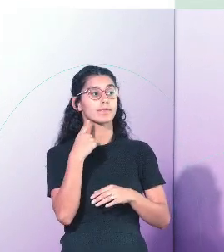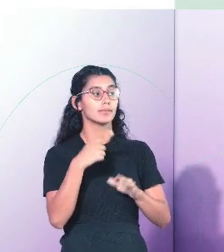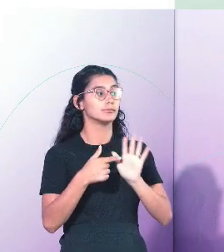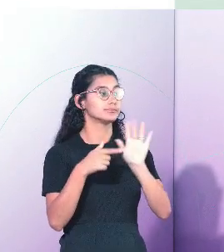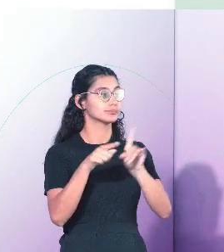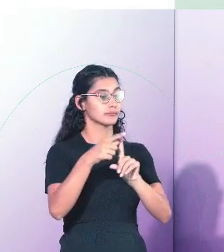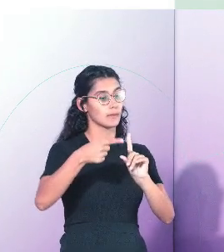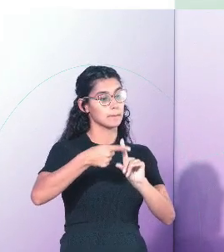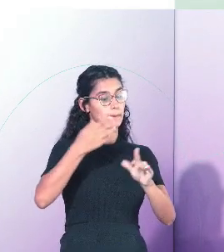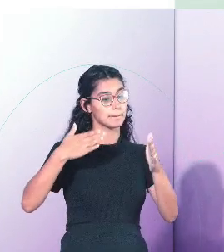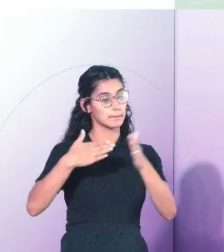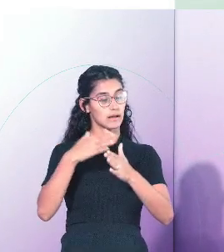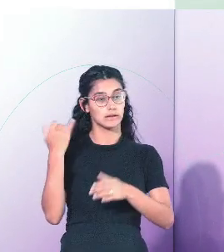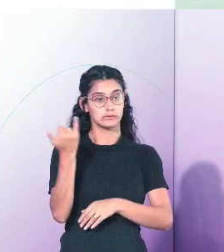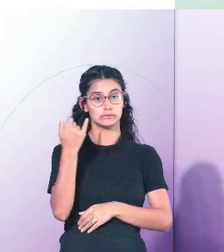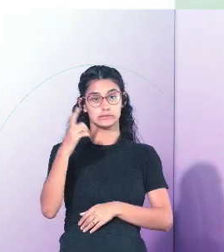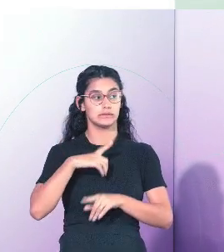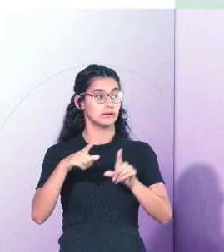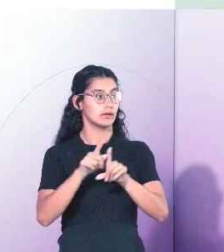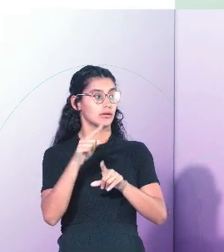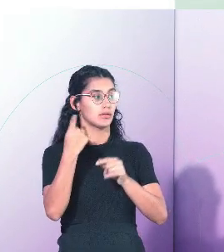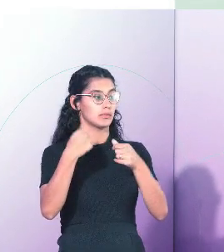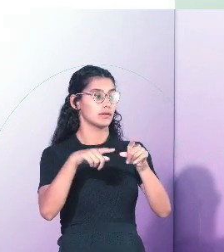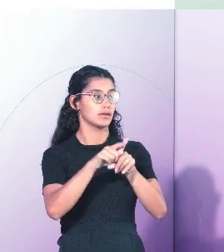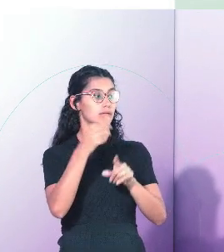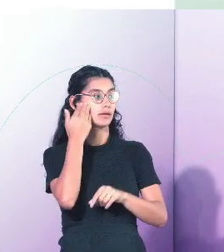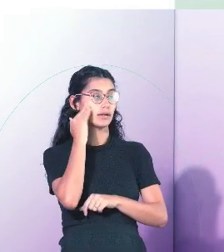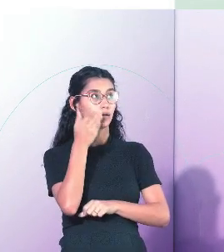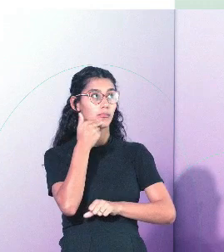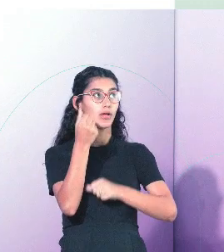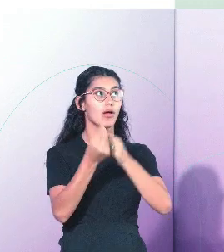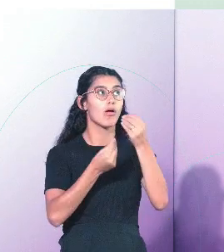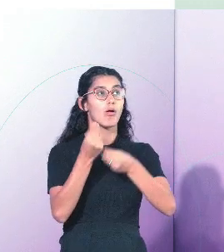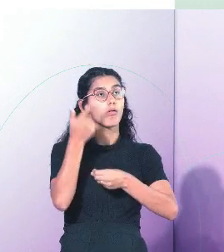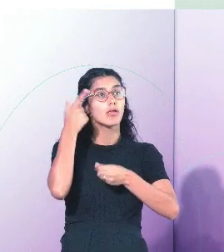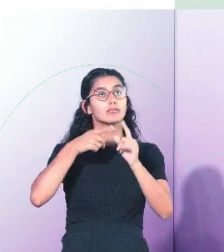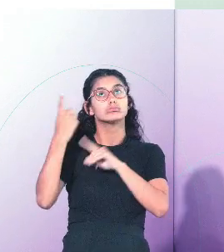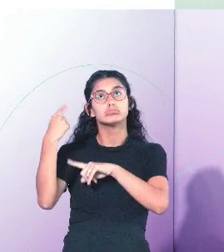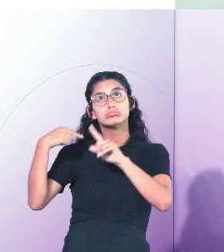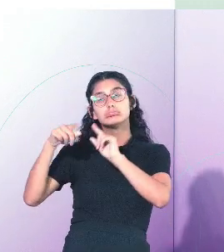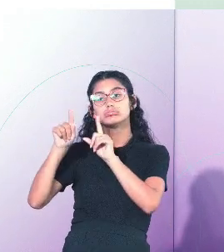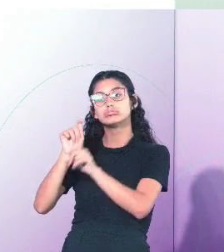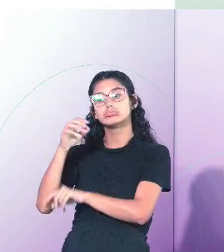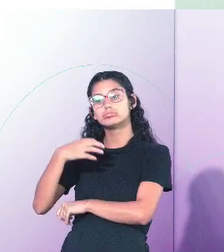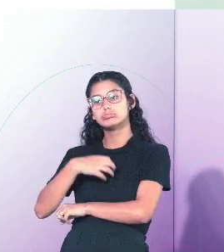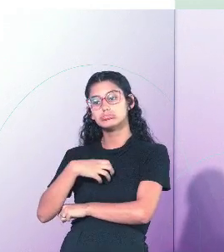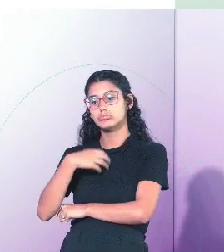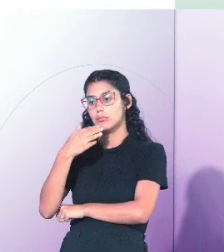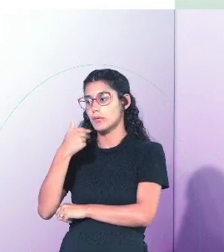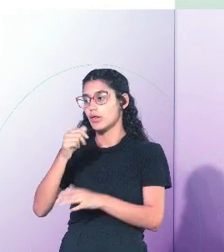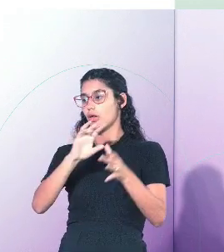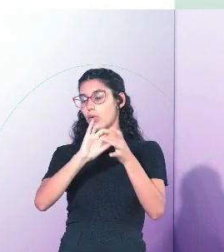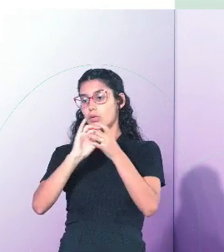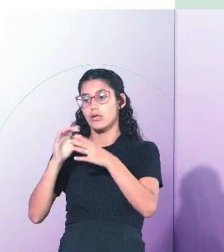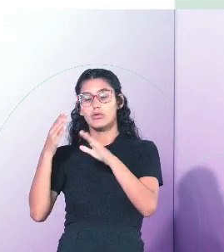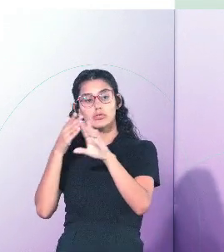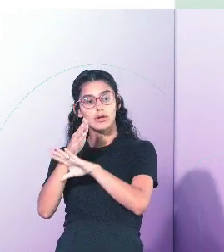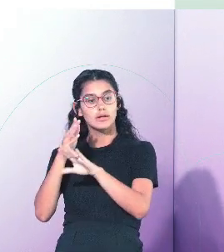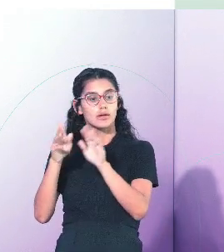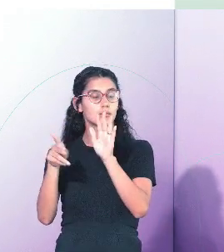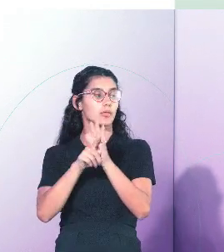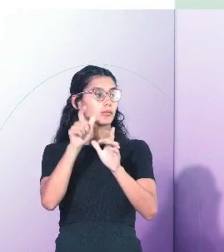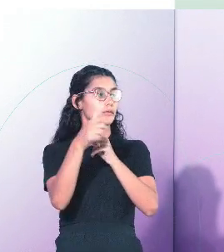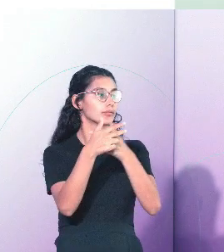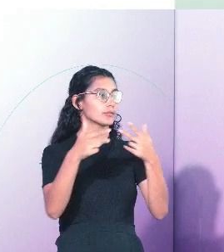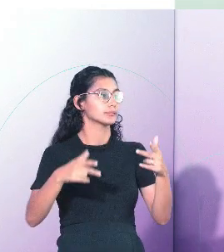uma primeira barreira importante que eu acho que a gente precisa entender e como que a gente consegue superar isso pensando num contexto de acesso a pacientes